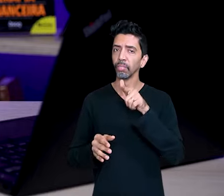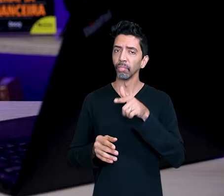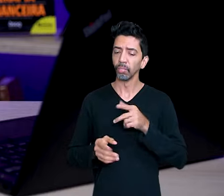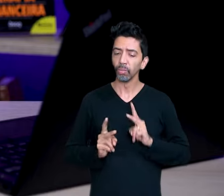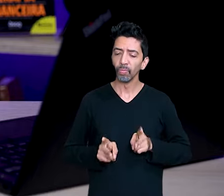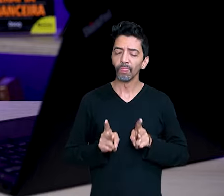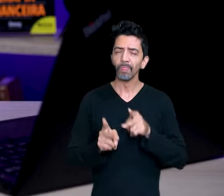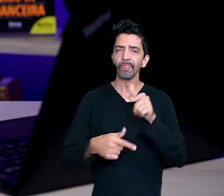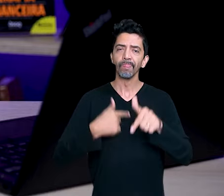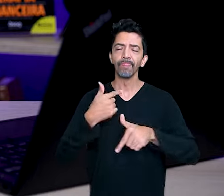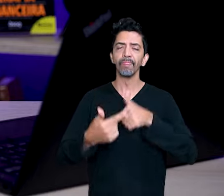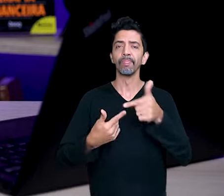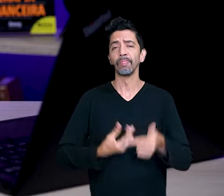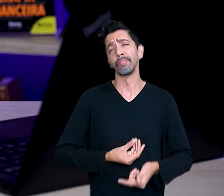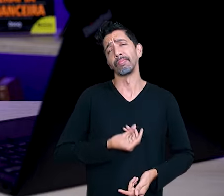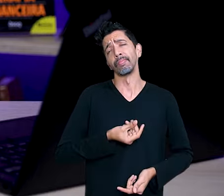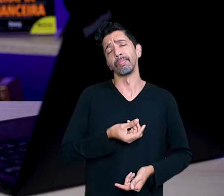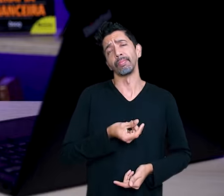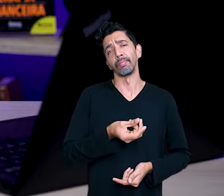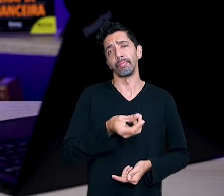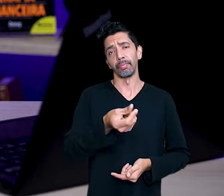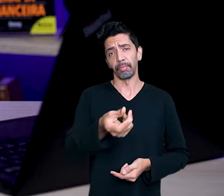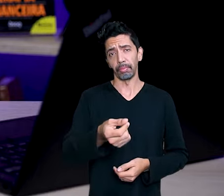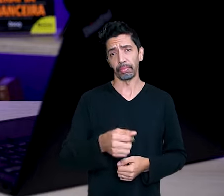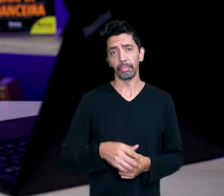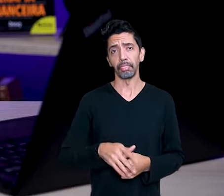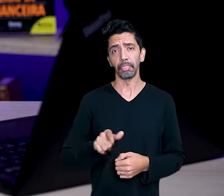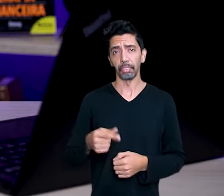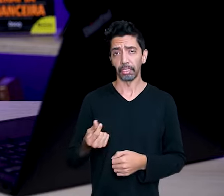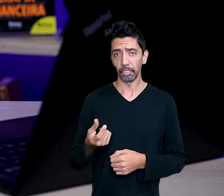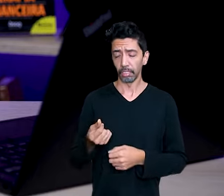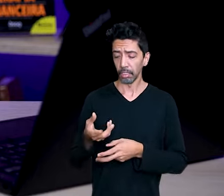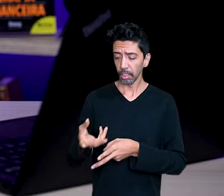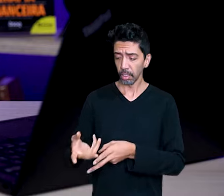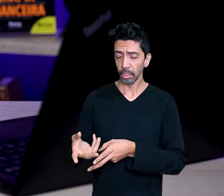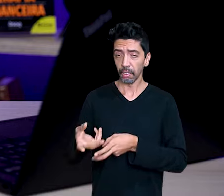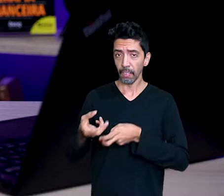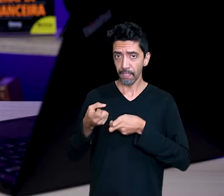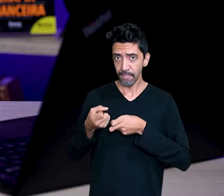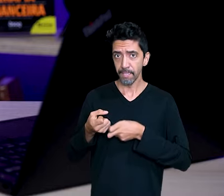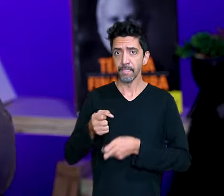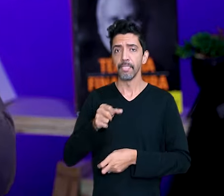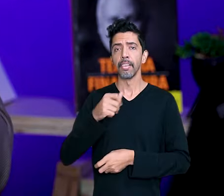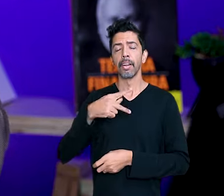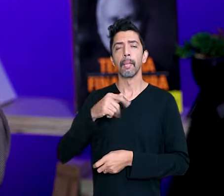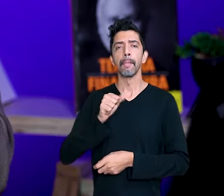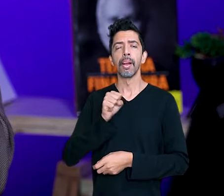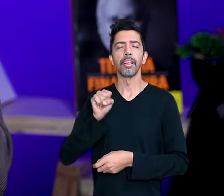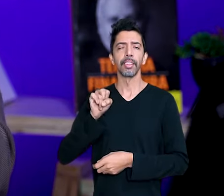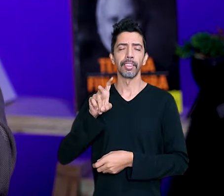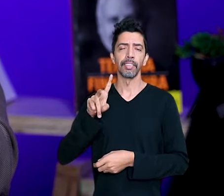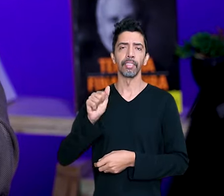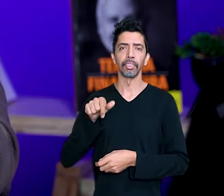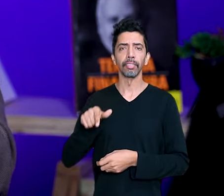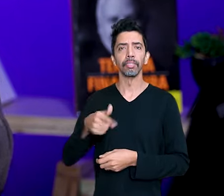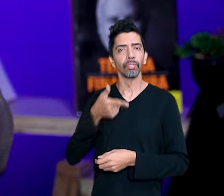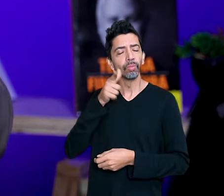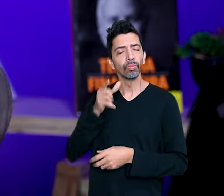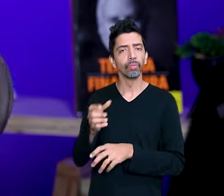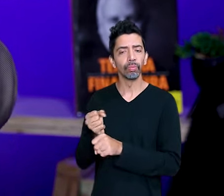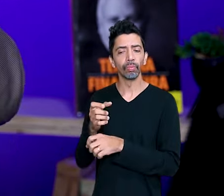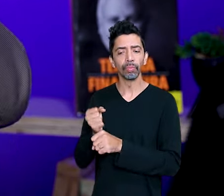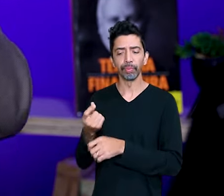Ou seja, eu tinha renda passiva que eu acumulei até os meus 37 anos de idade. Então, eu tenho uma aposentadoria